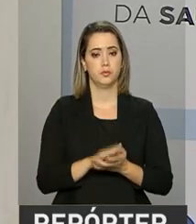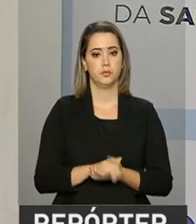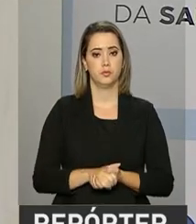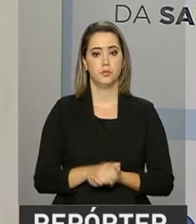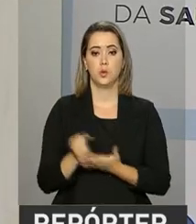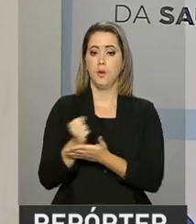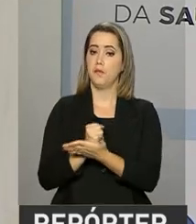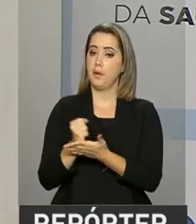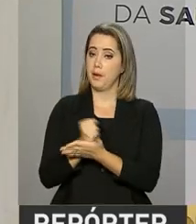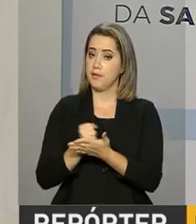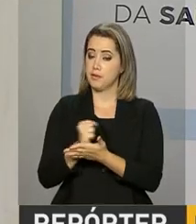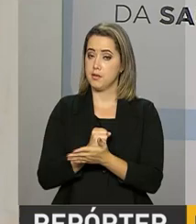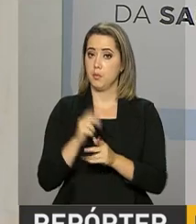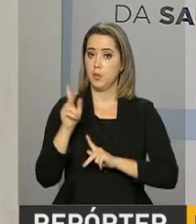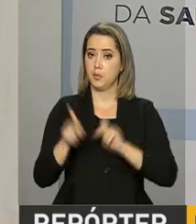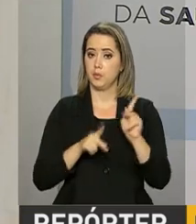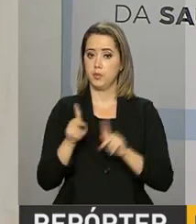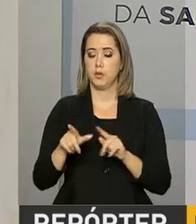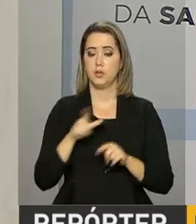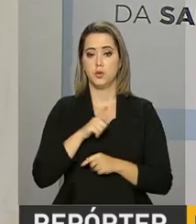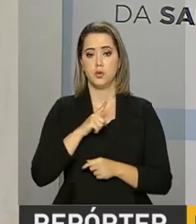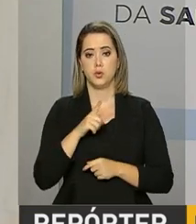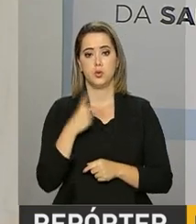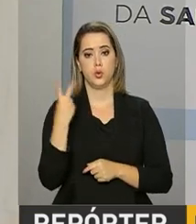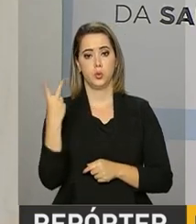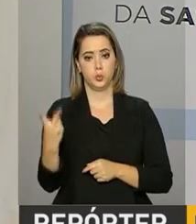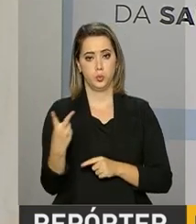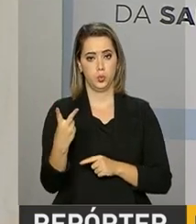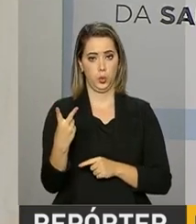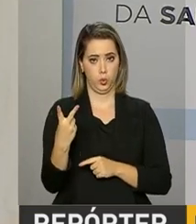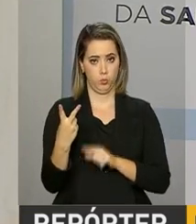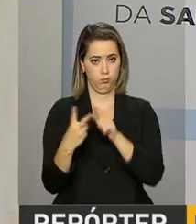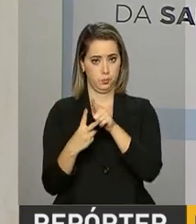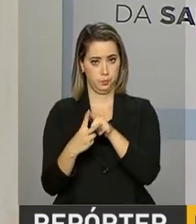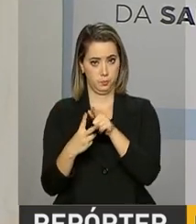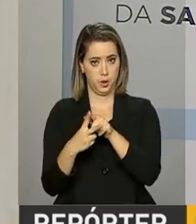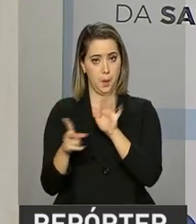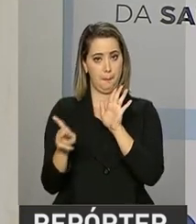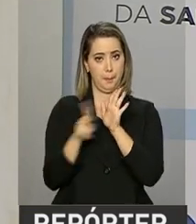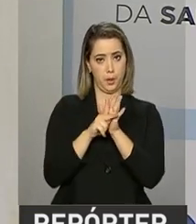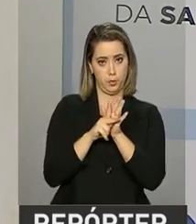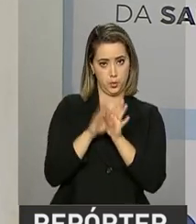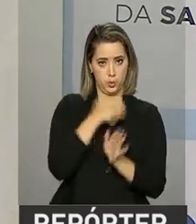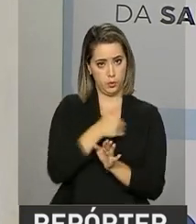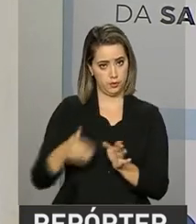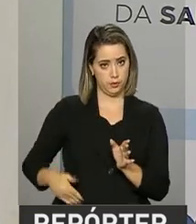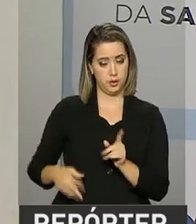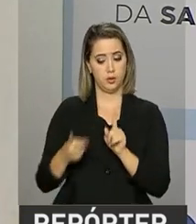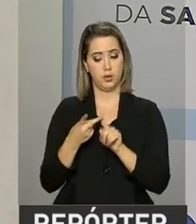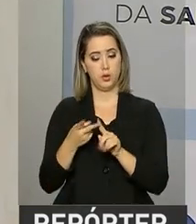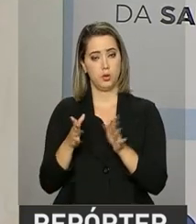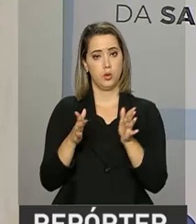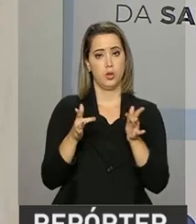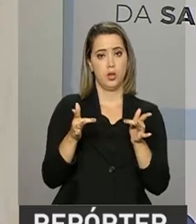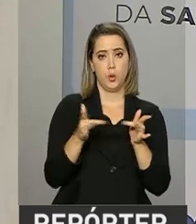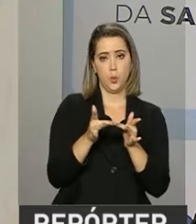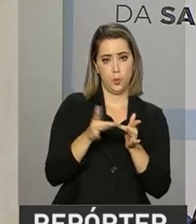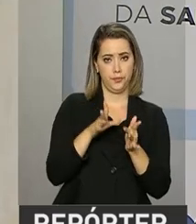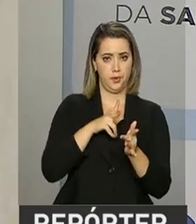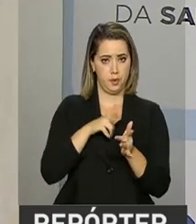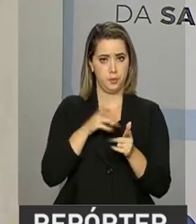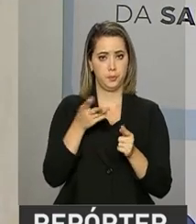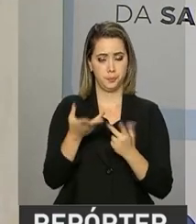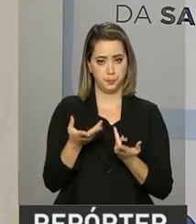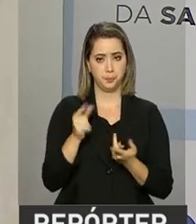um programa que tinha dois modelos de aplicação, rede própria e rede credenciada. A rede própria tinha um orçamento de